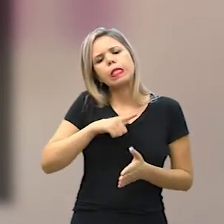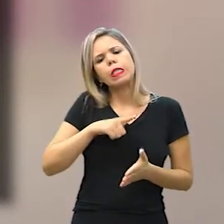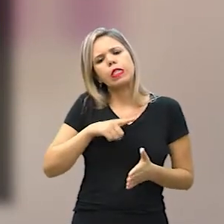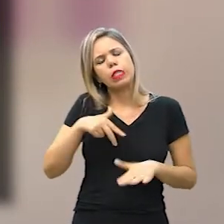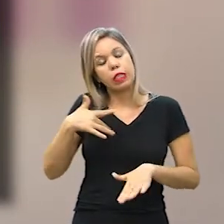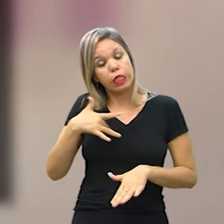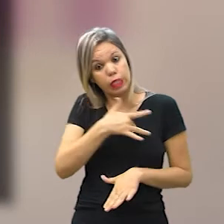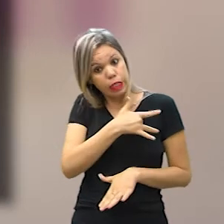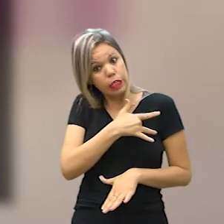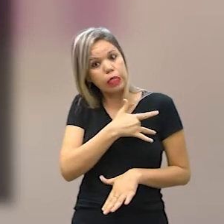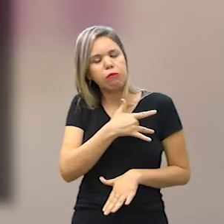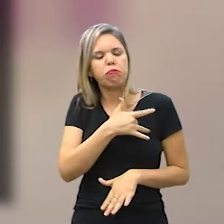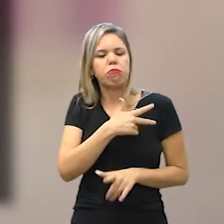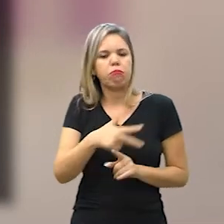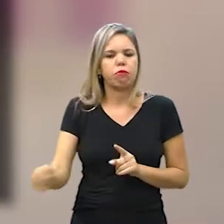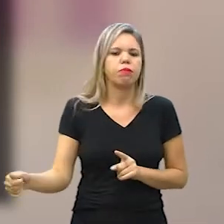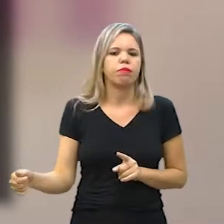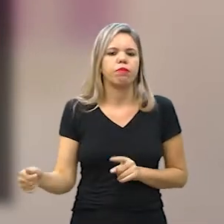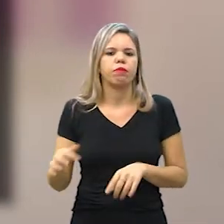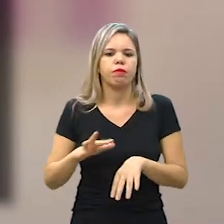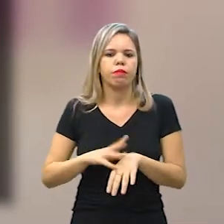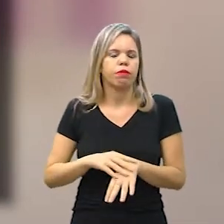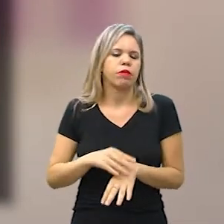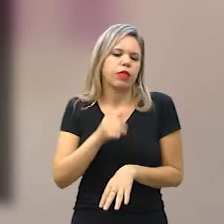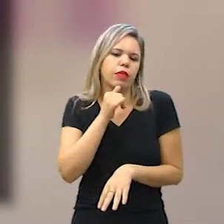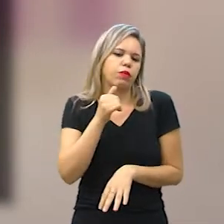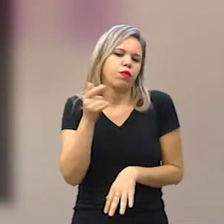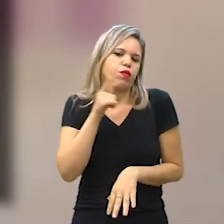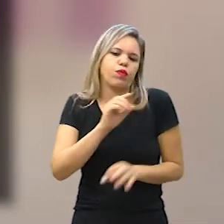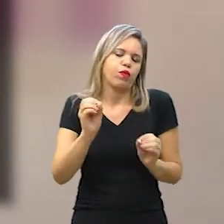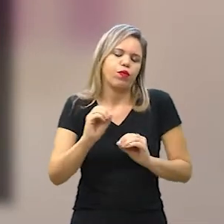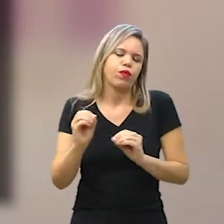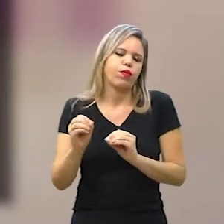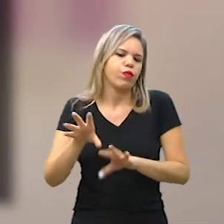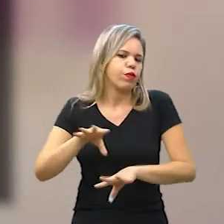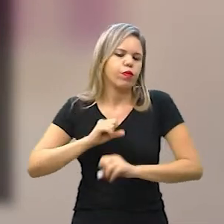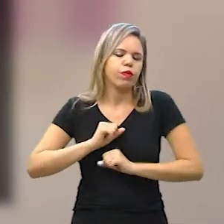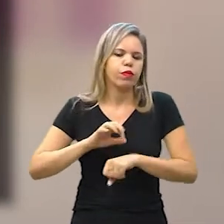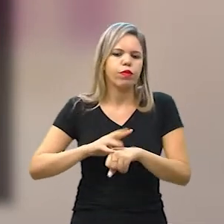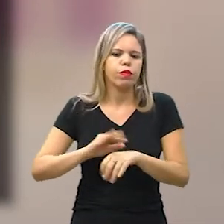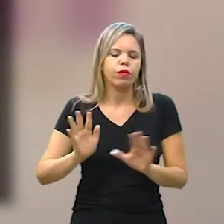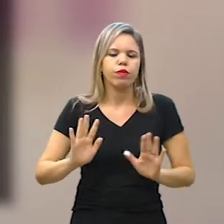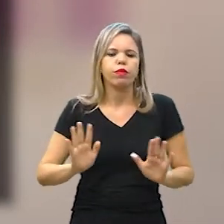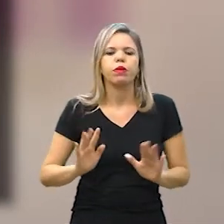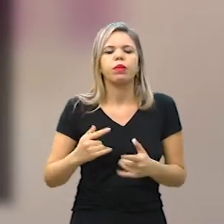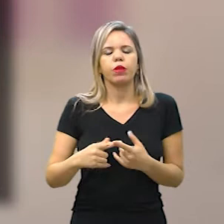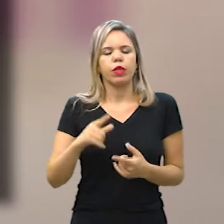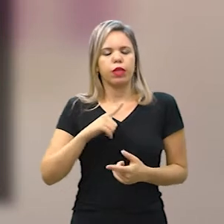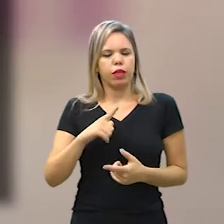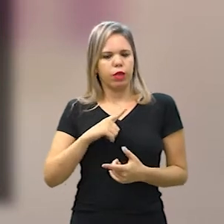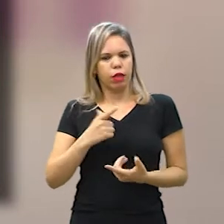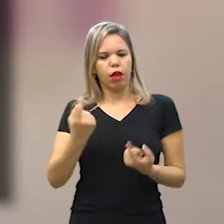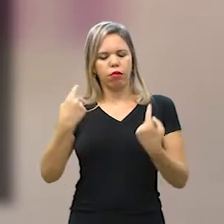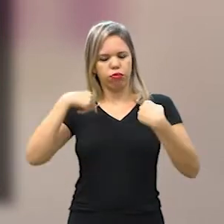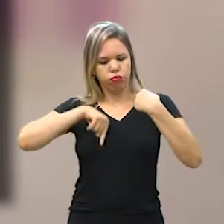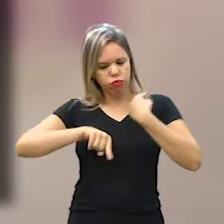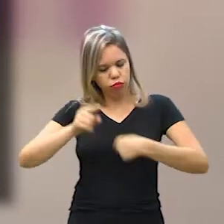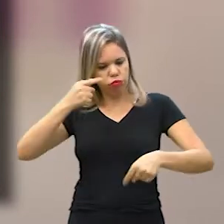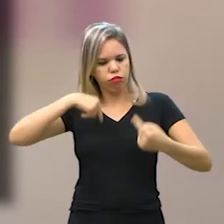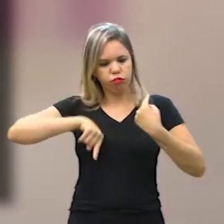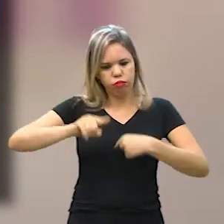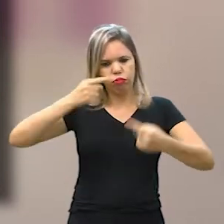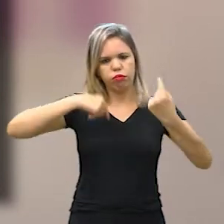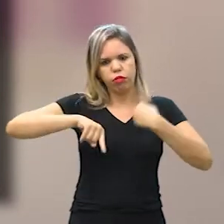muita saúde, vamos dizer assim, né? Então, ele não consegue desenvolver a doença, porque ele tem anticorpos,